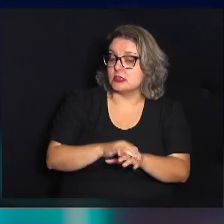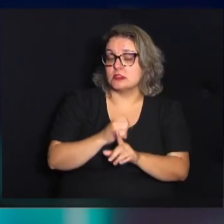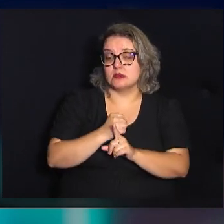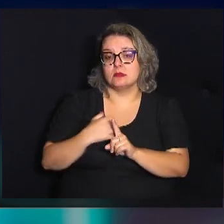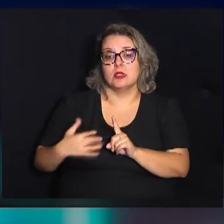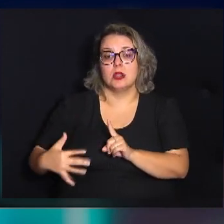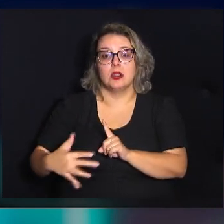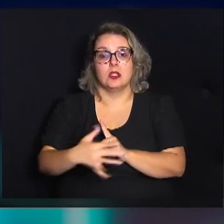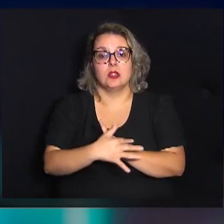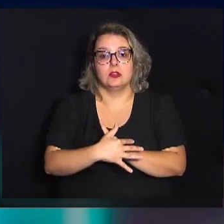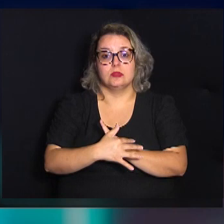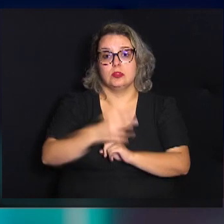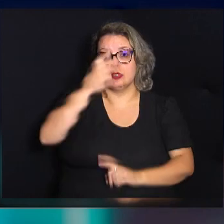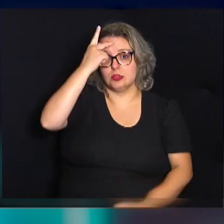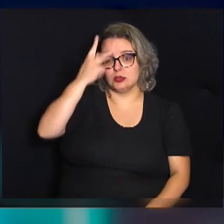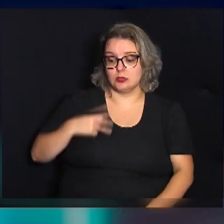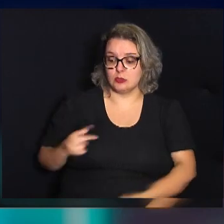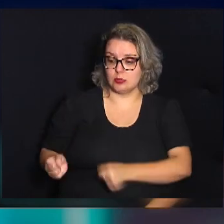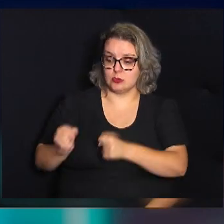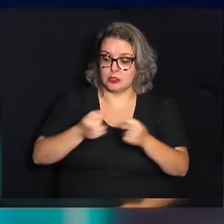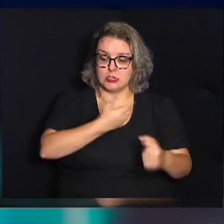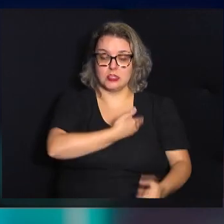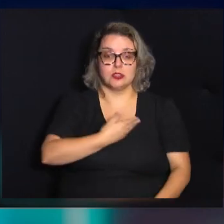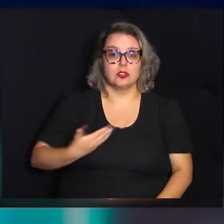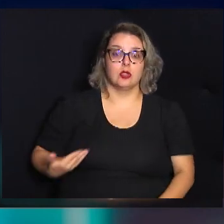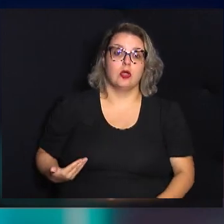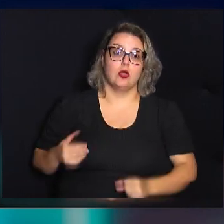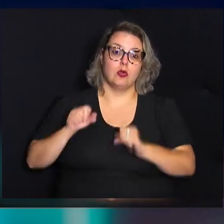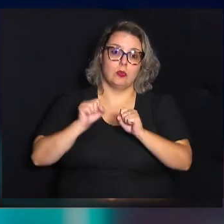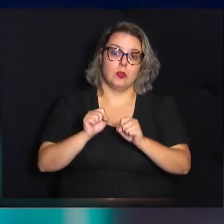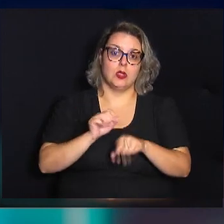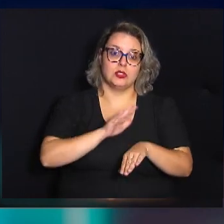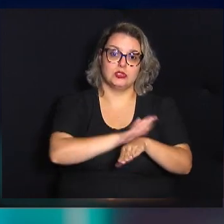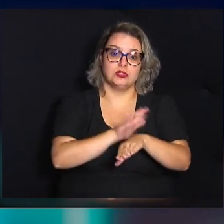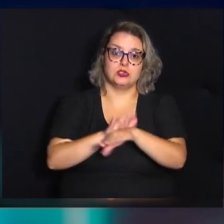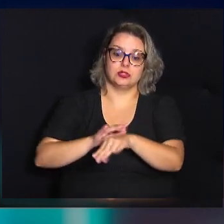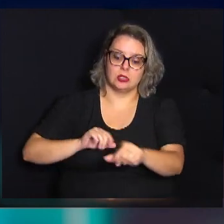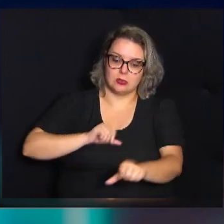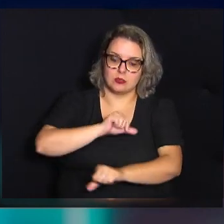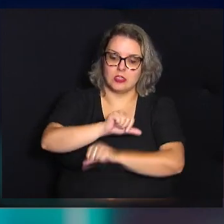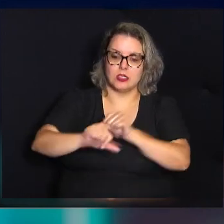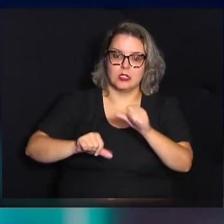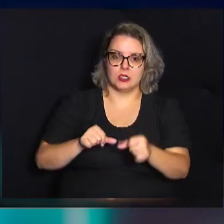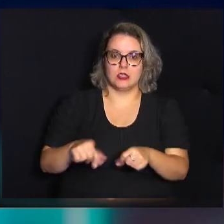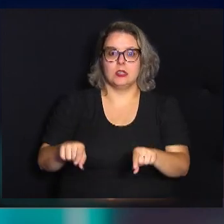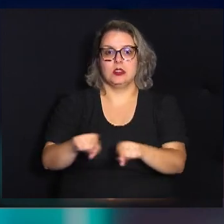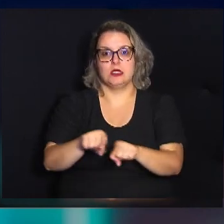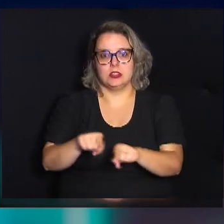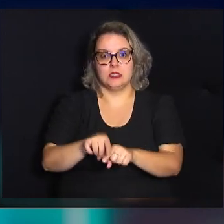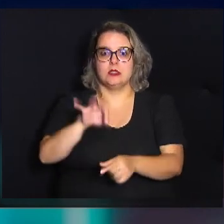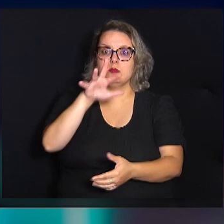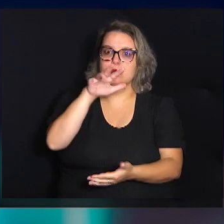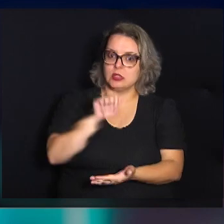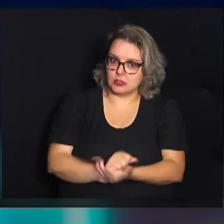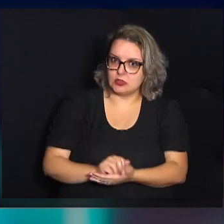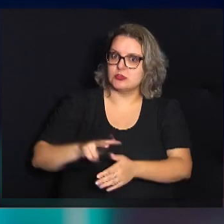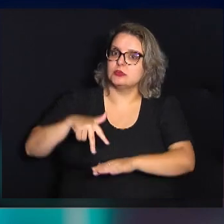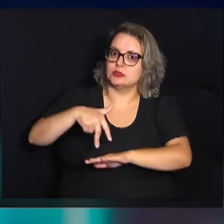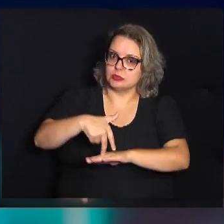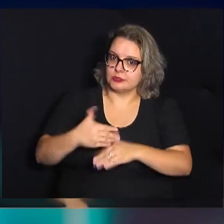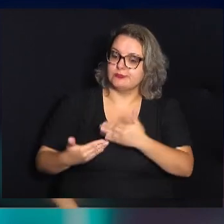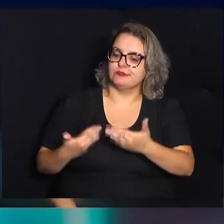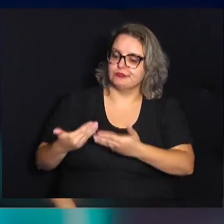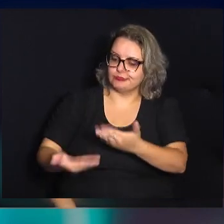por que é Belém? Por conta desse gráfico aqui embaixo, tá? Esse aqui, ó, esse primeiro